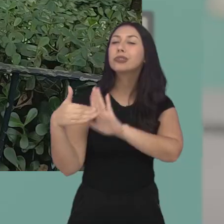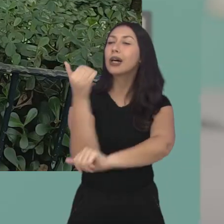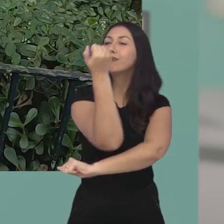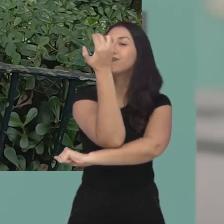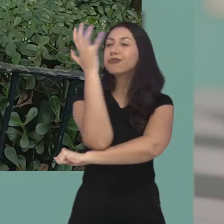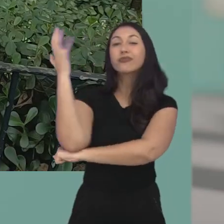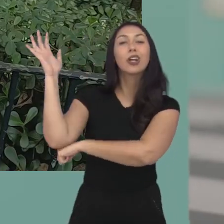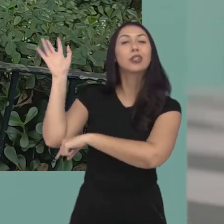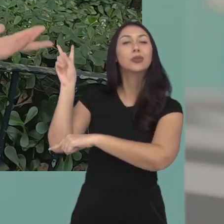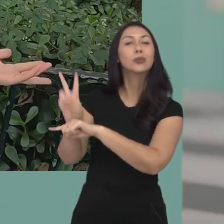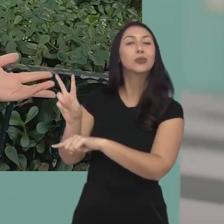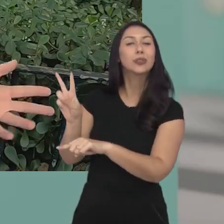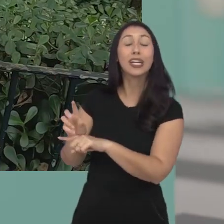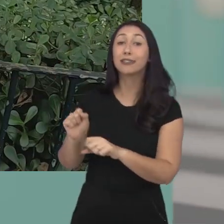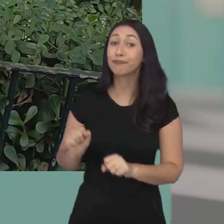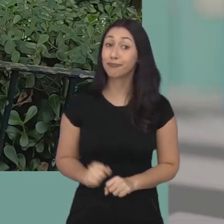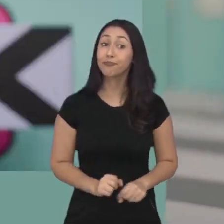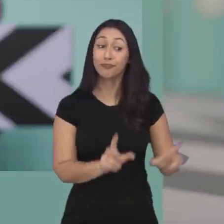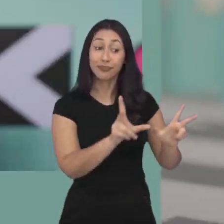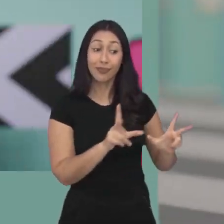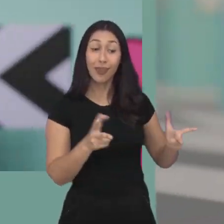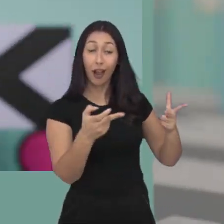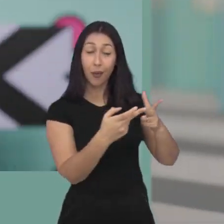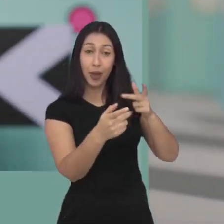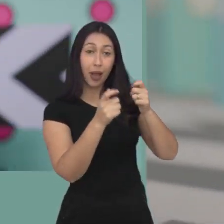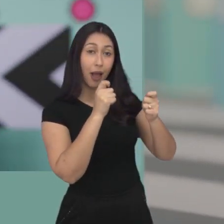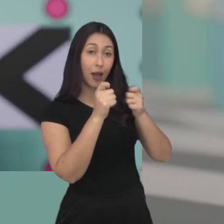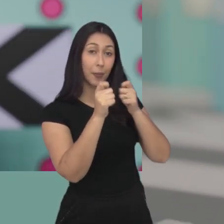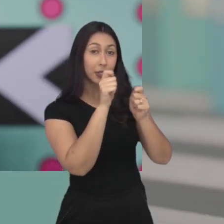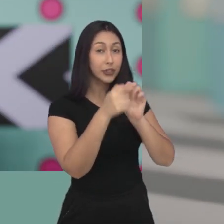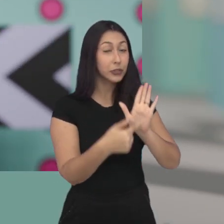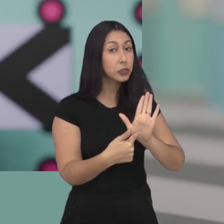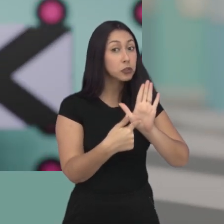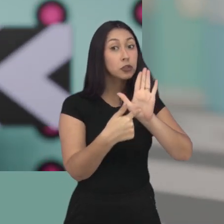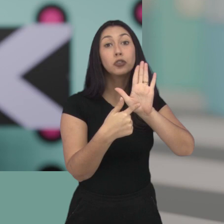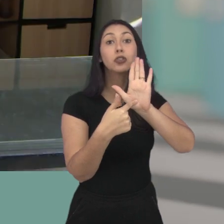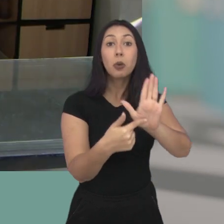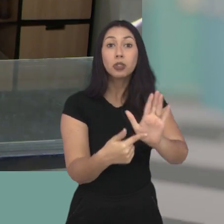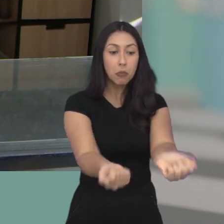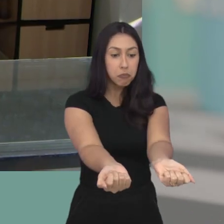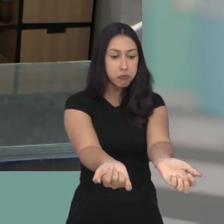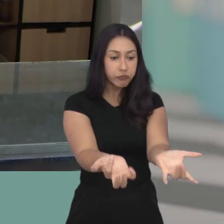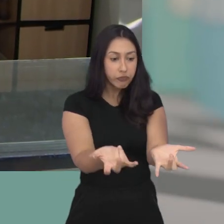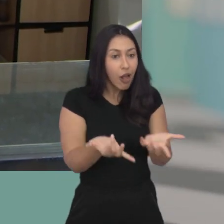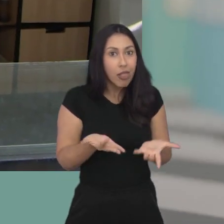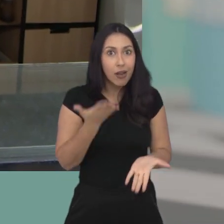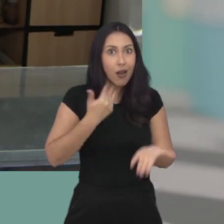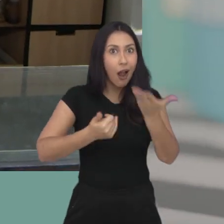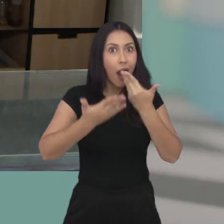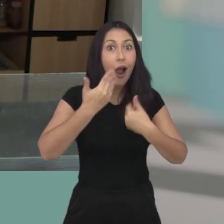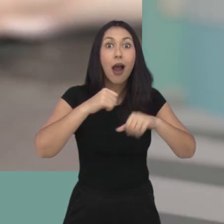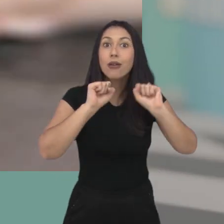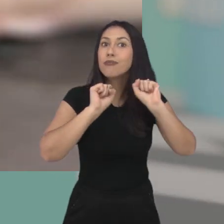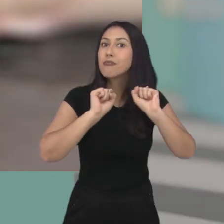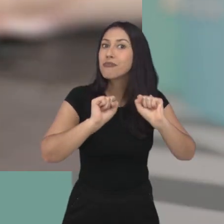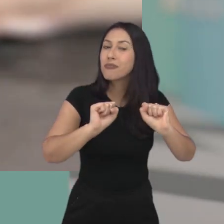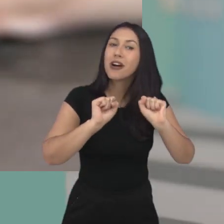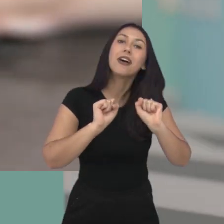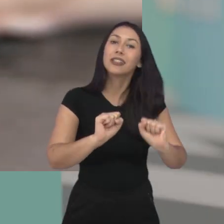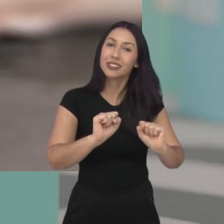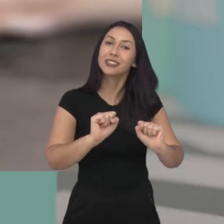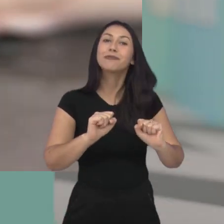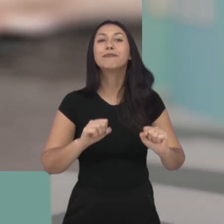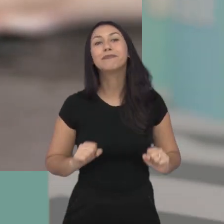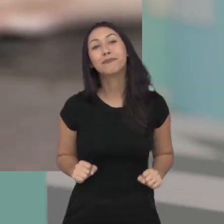para preservar o nosso planeta. No quadro Câmara Repórter, a gente te mostra um pouco mais das PANCs, as plantas